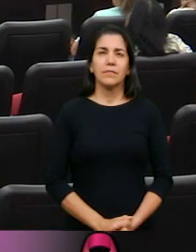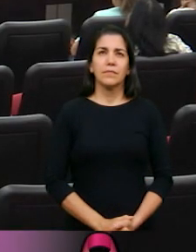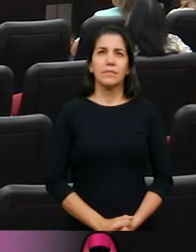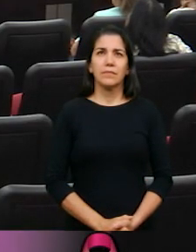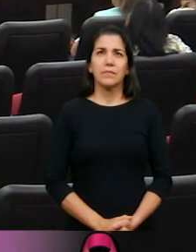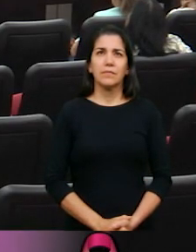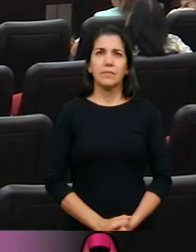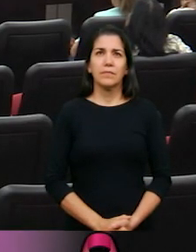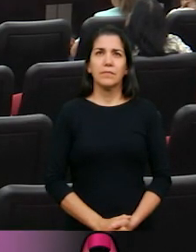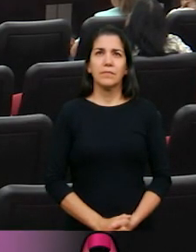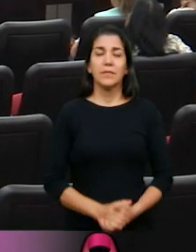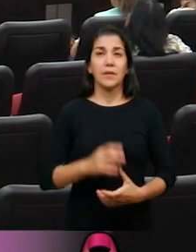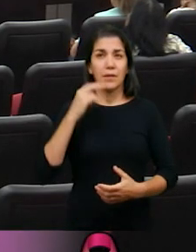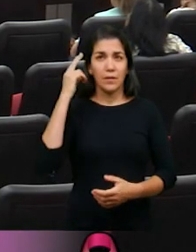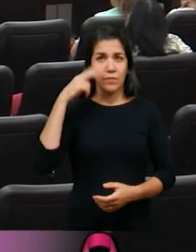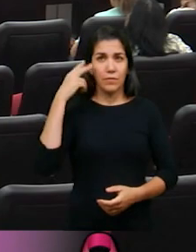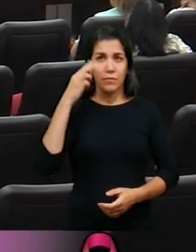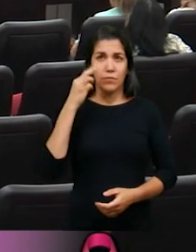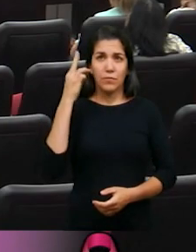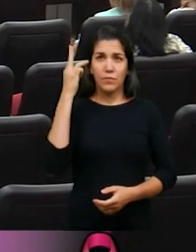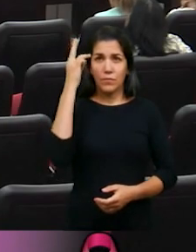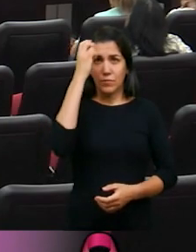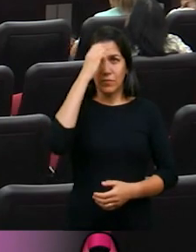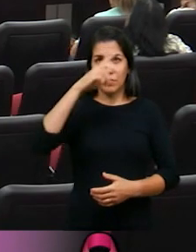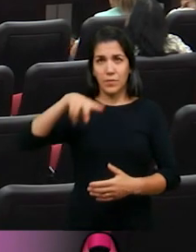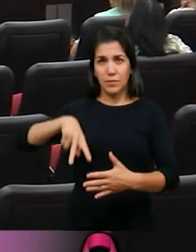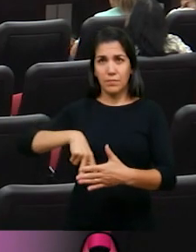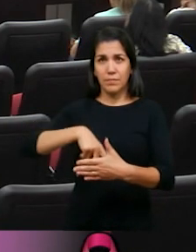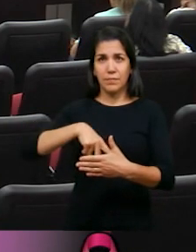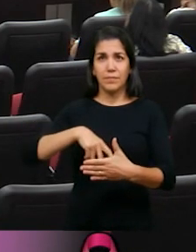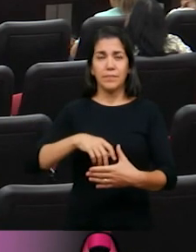Com a palavra, o vereador Wesley da Dialogue.